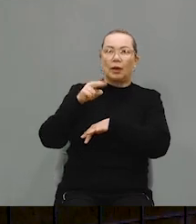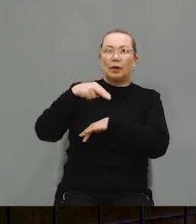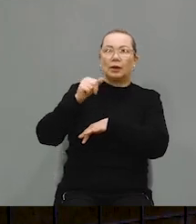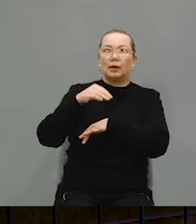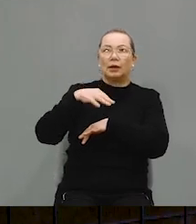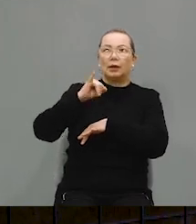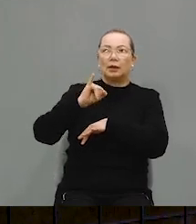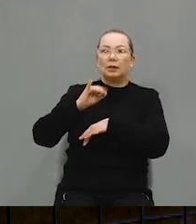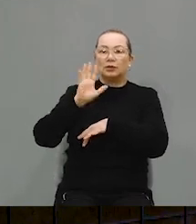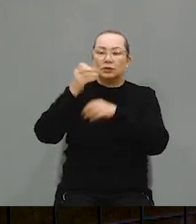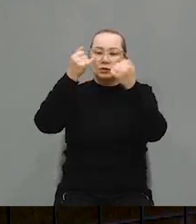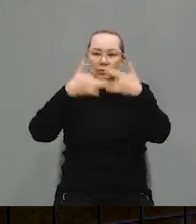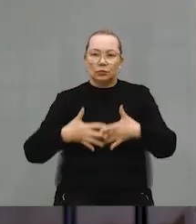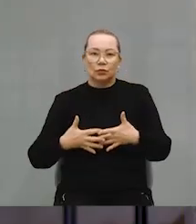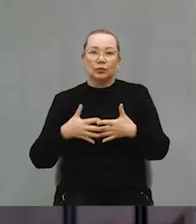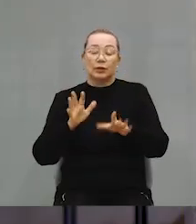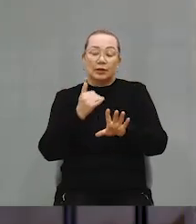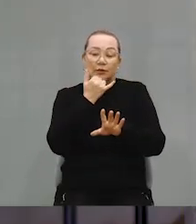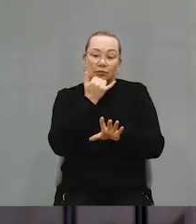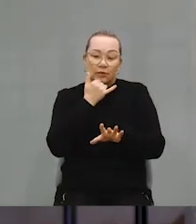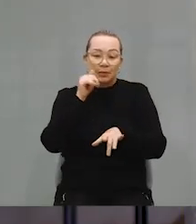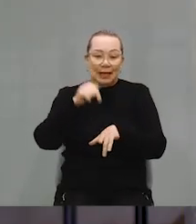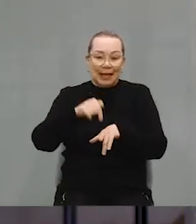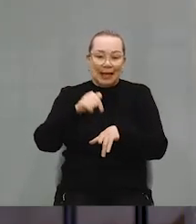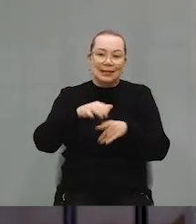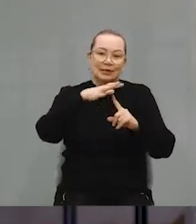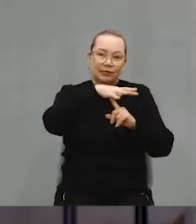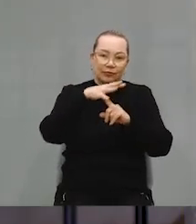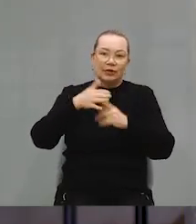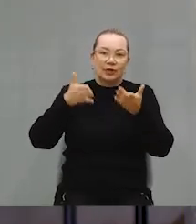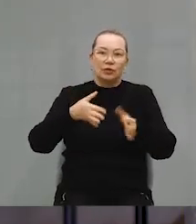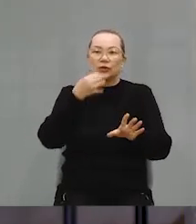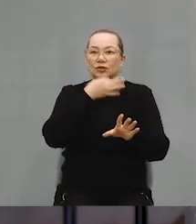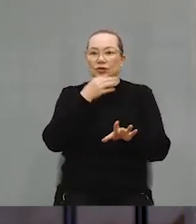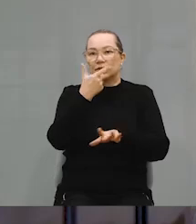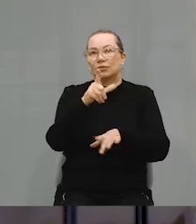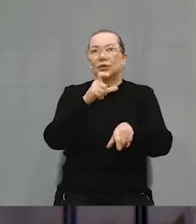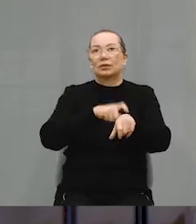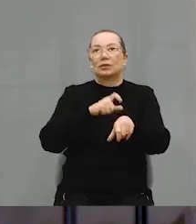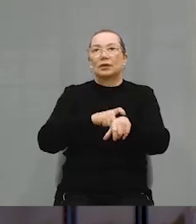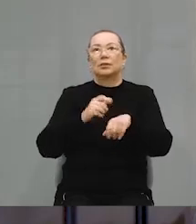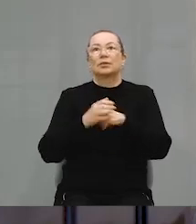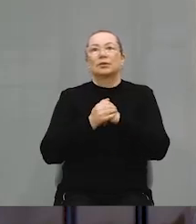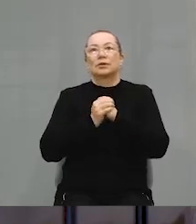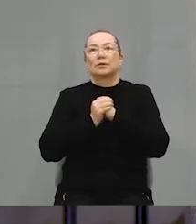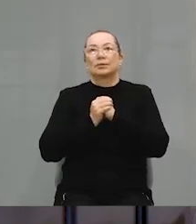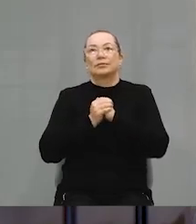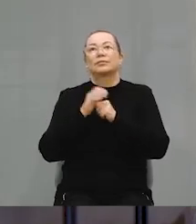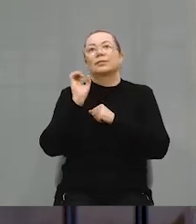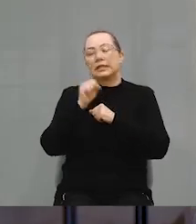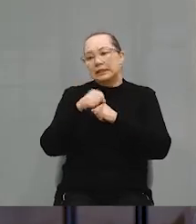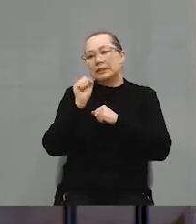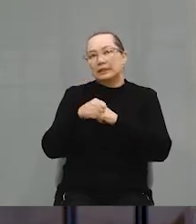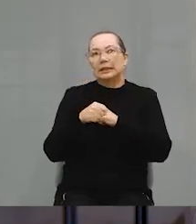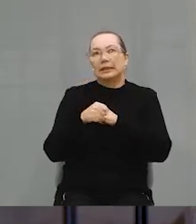explicou que, infelizmente, né, para esta edição da Feira de Caxias, não dará tempo, né? Exato. Não dá